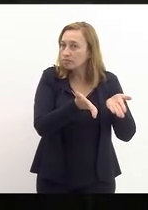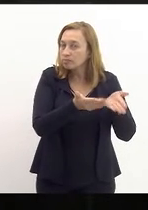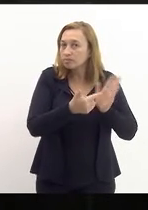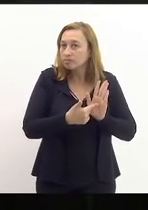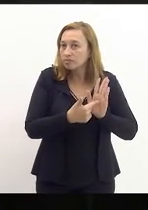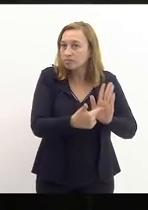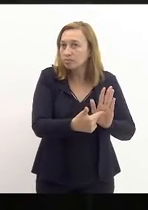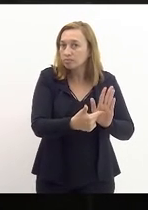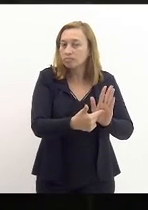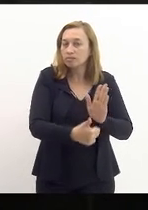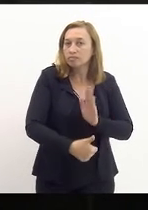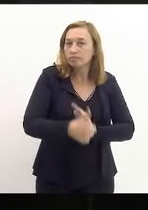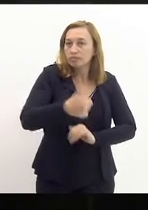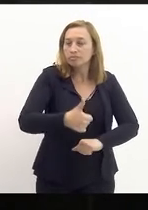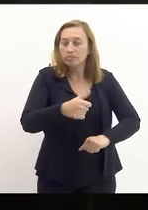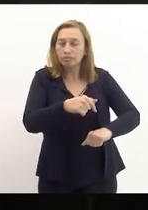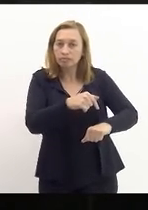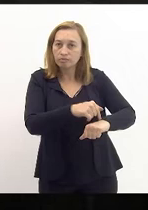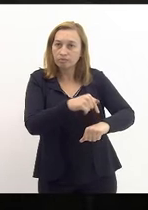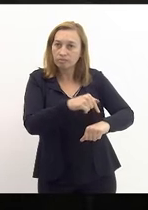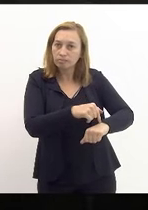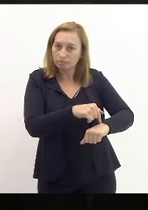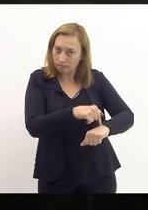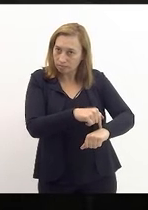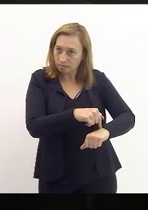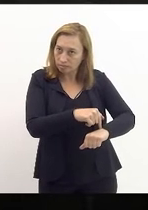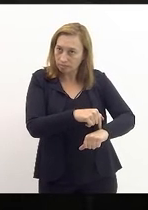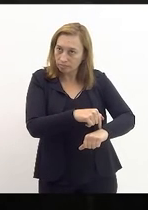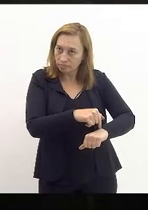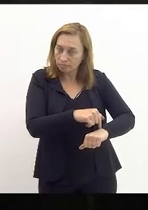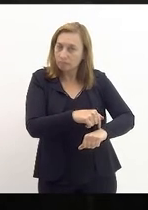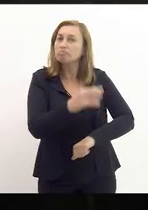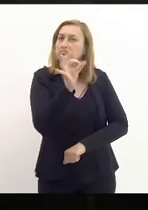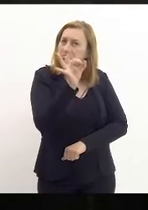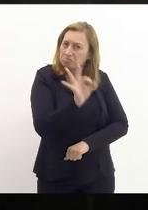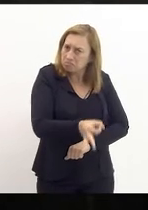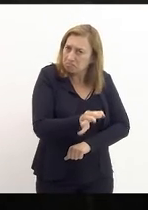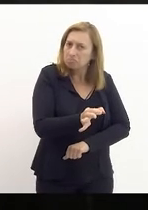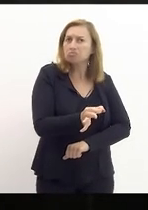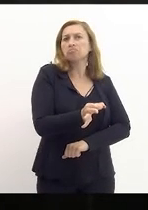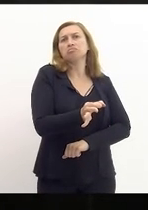em primeira página de forma correta